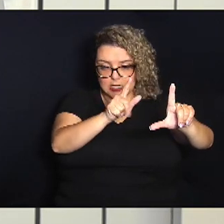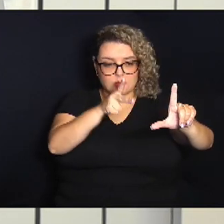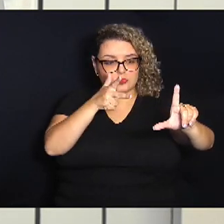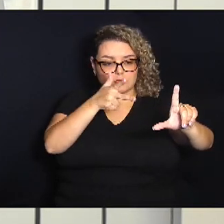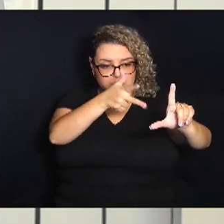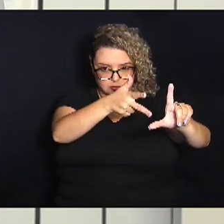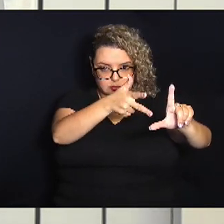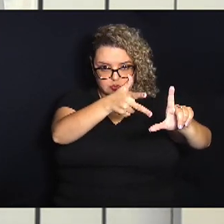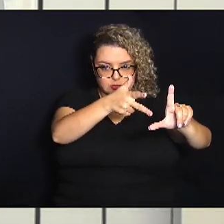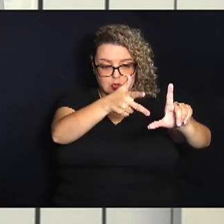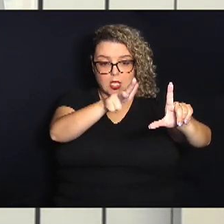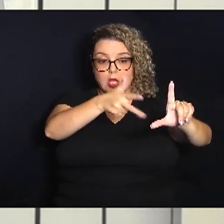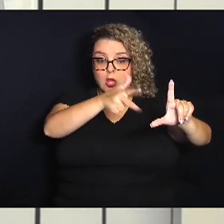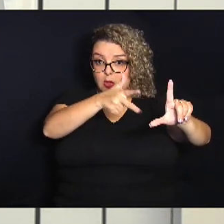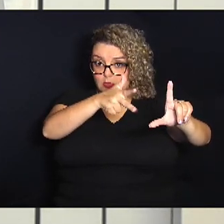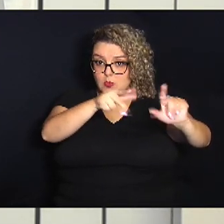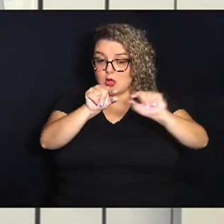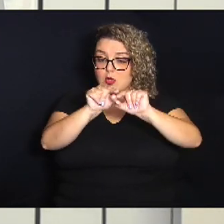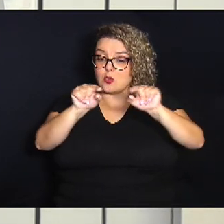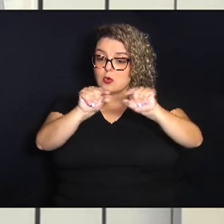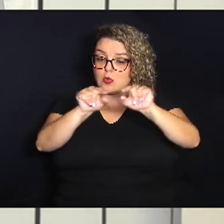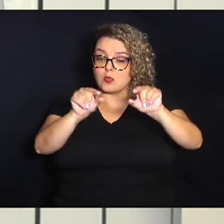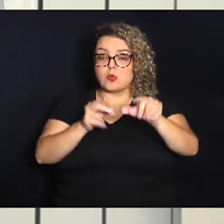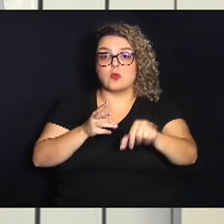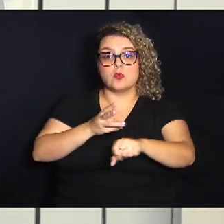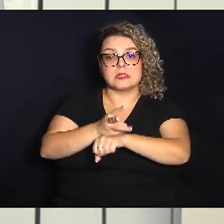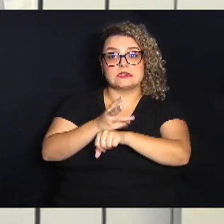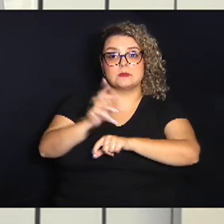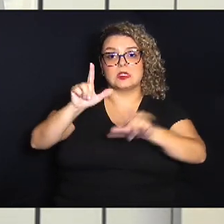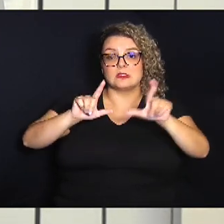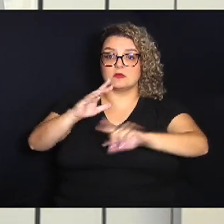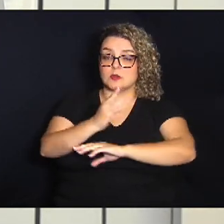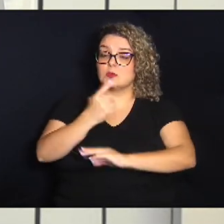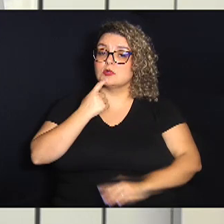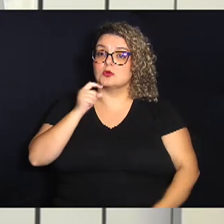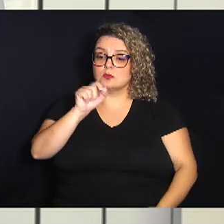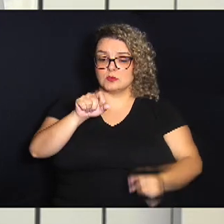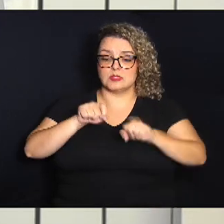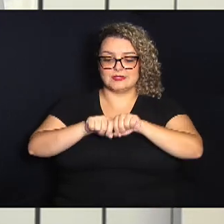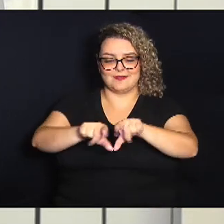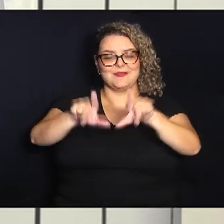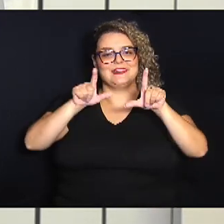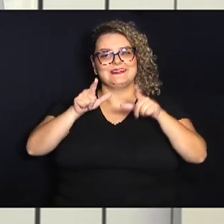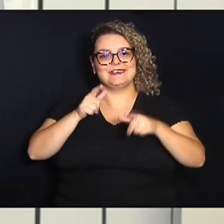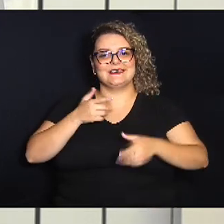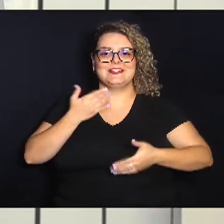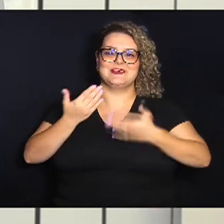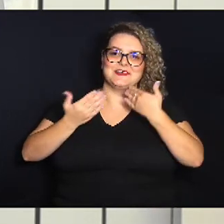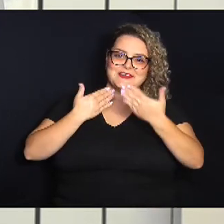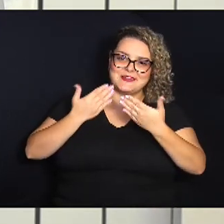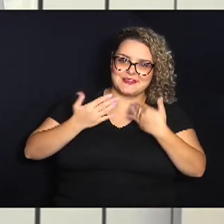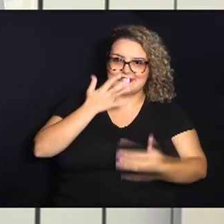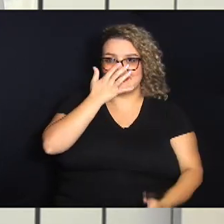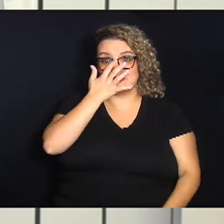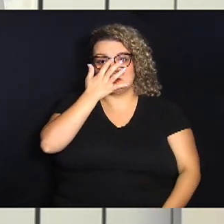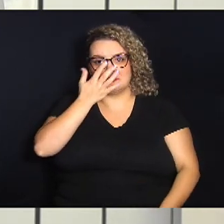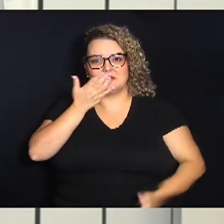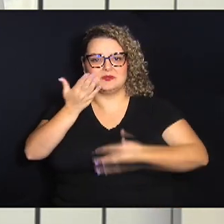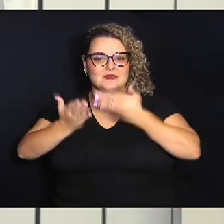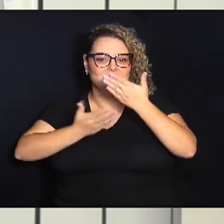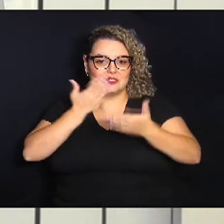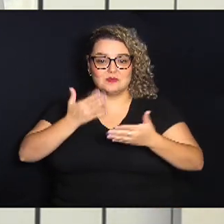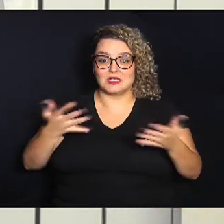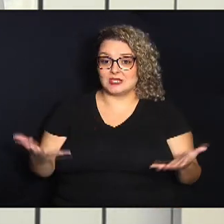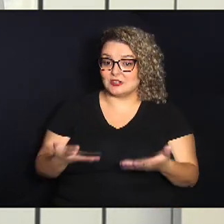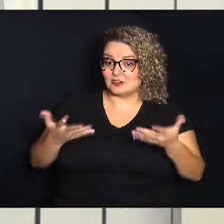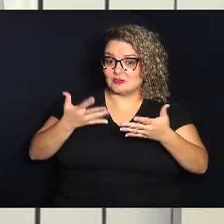Code, já aparece uma mensagem aí na sua tela, o WhatsApp da TV Câmara Campinas. Você aperta e aí você pode mandar um elogio,